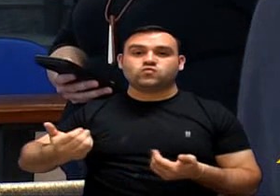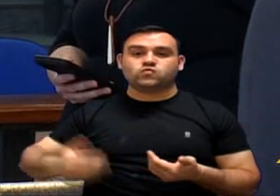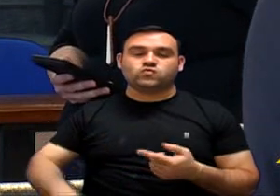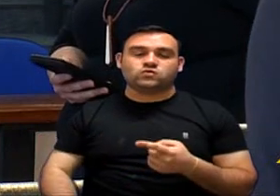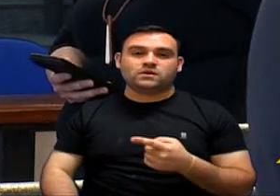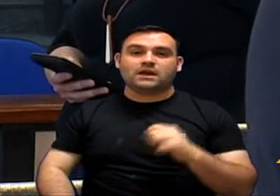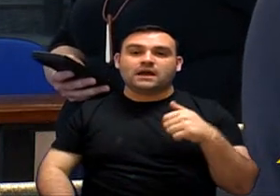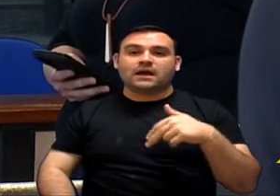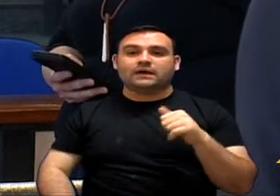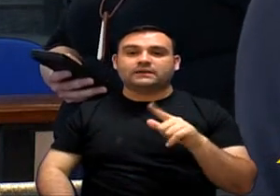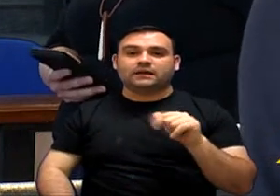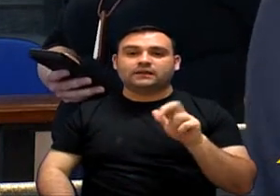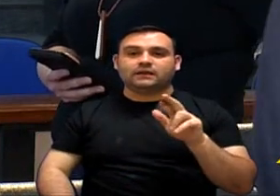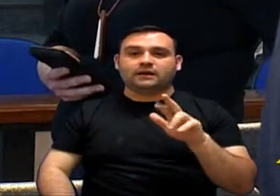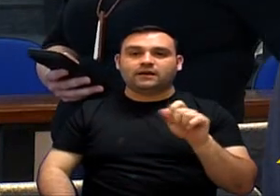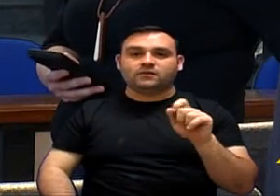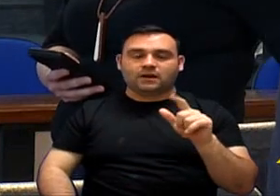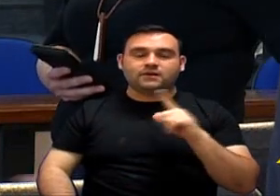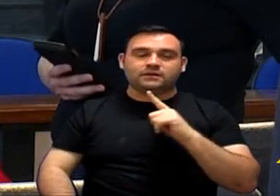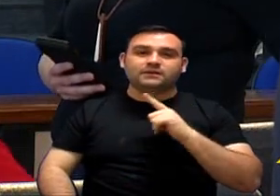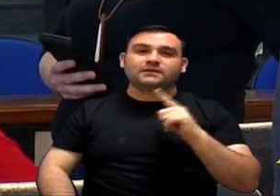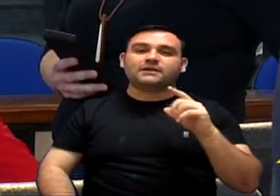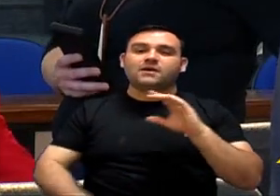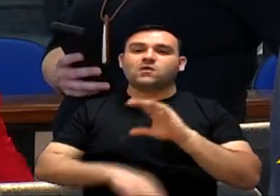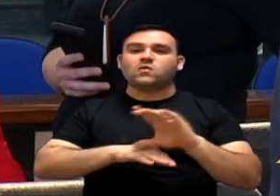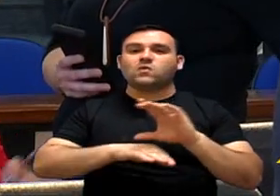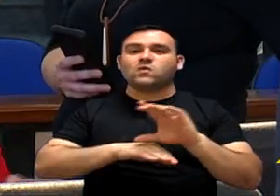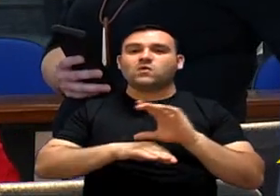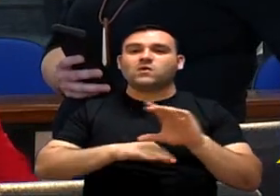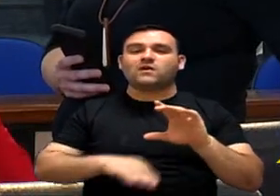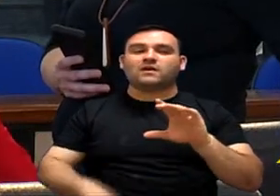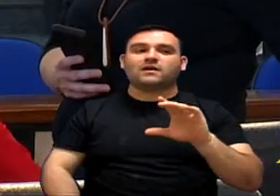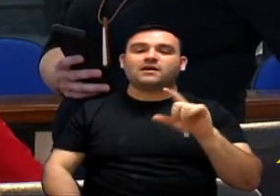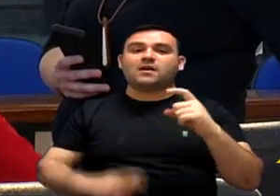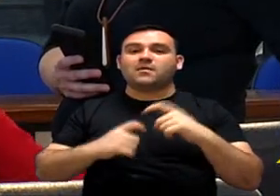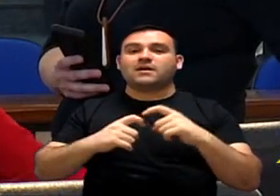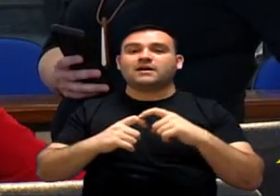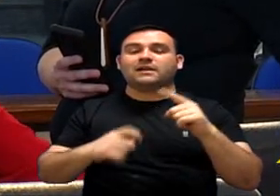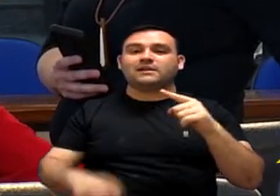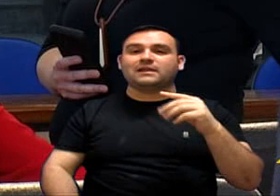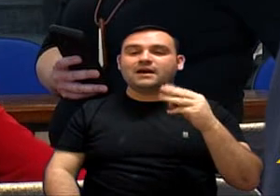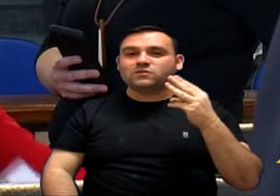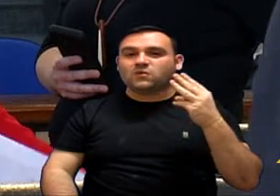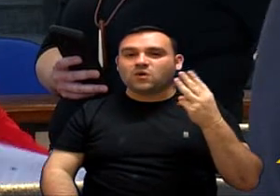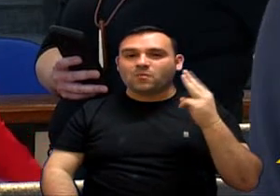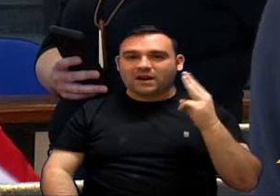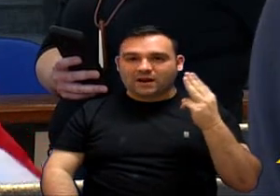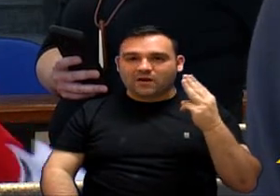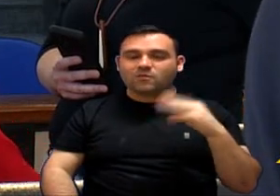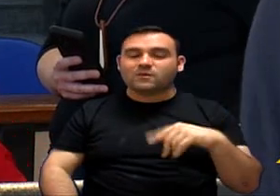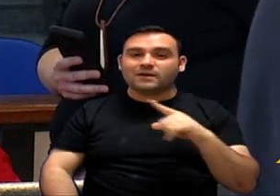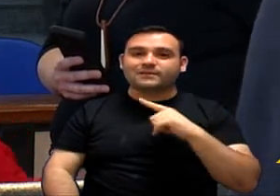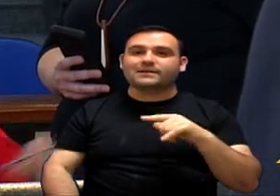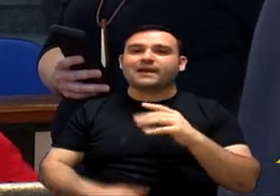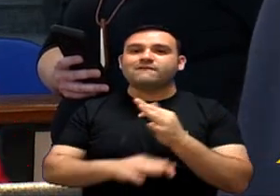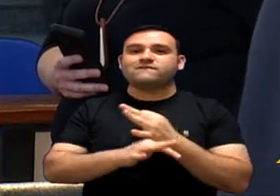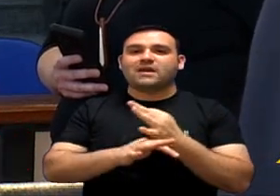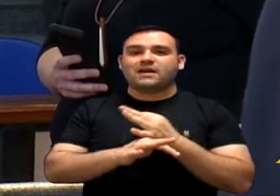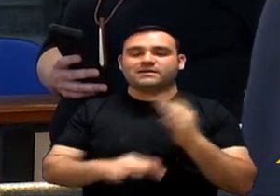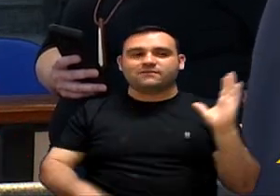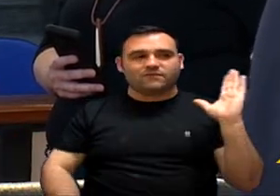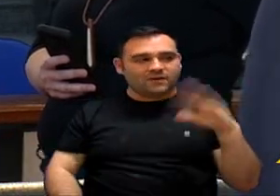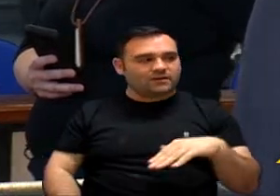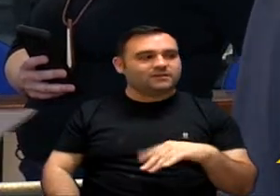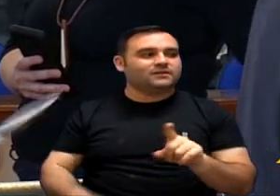a Ana Laura que está coçando meu de celular no Maranhão minha terra natal e agora está aqui de férias